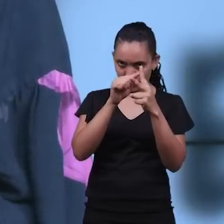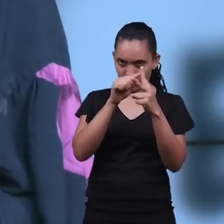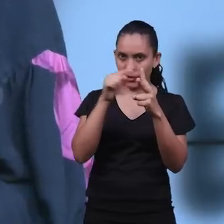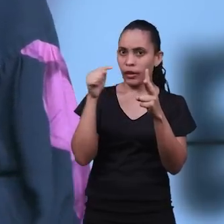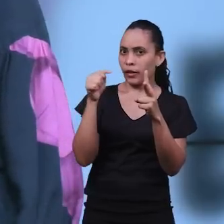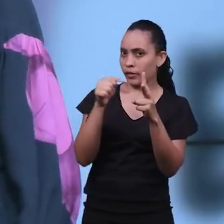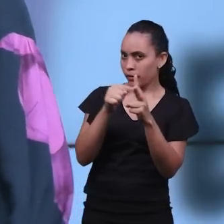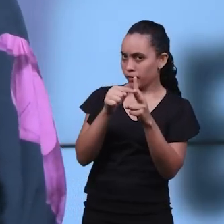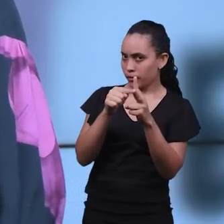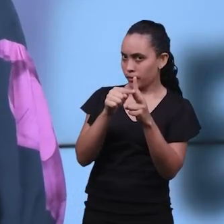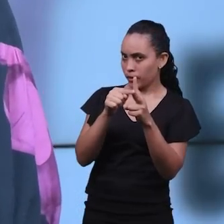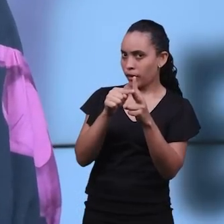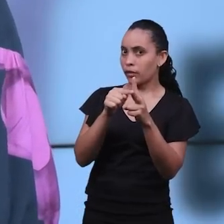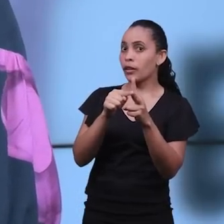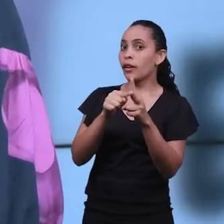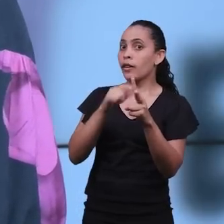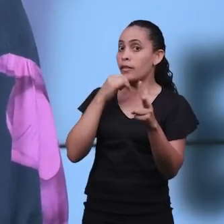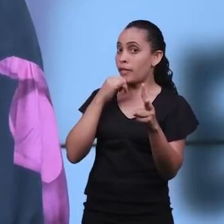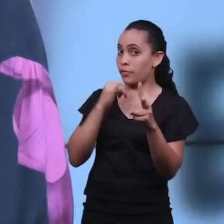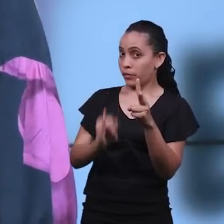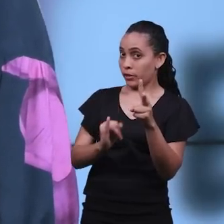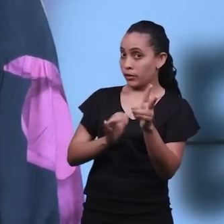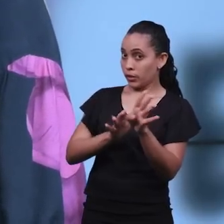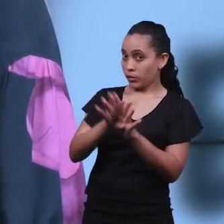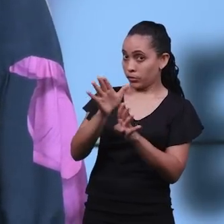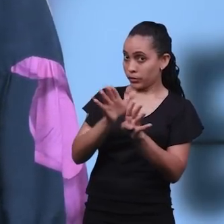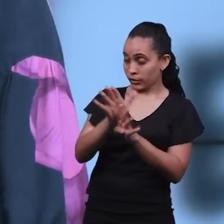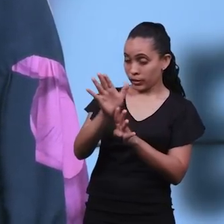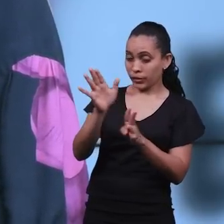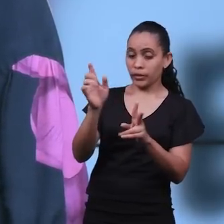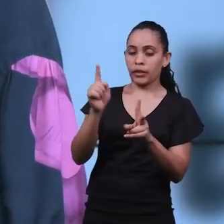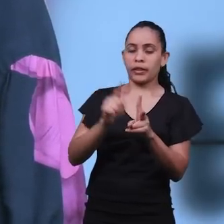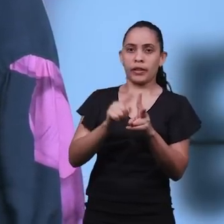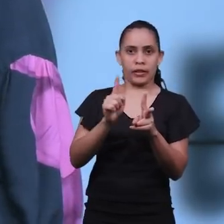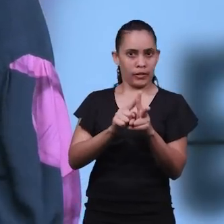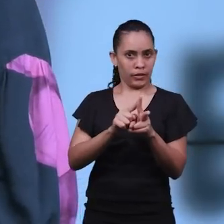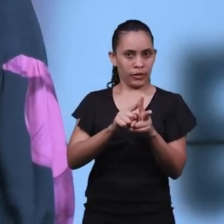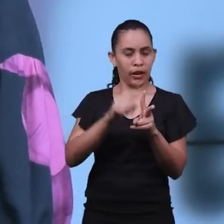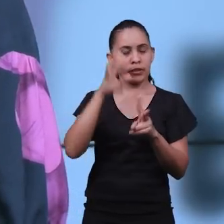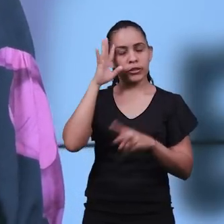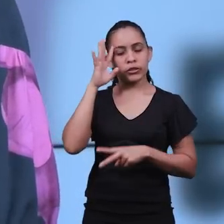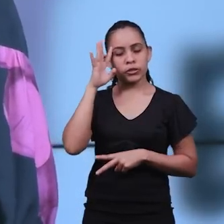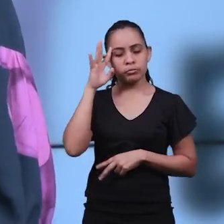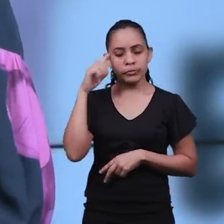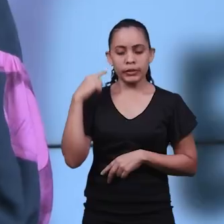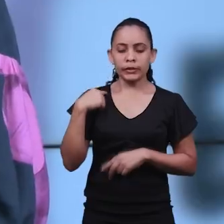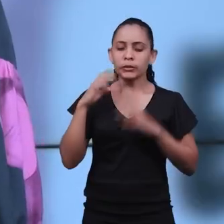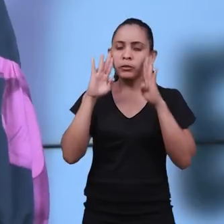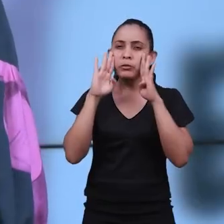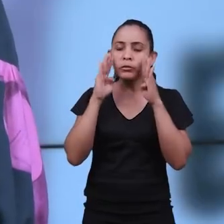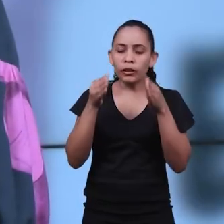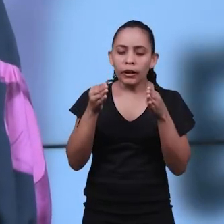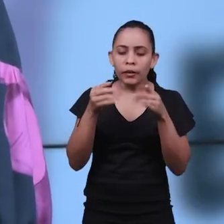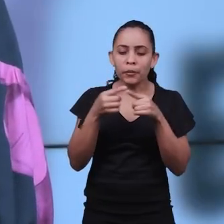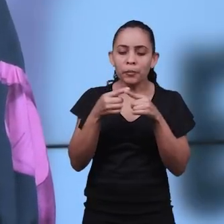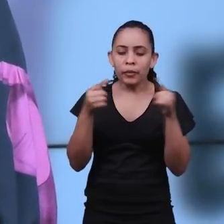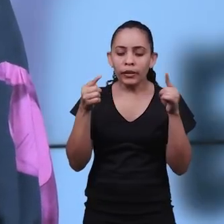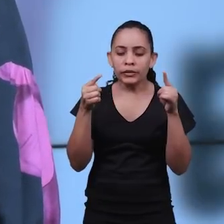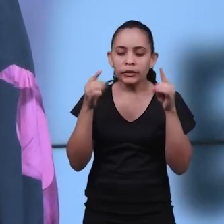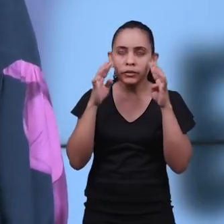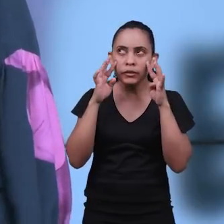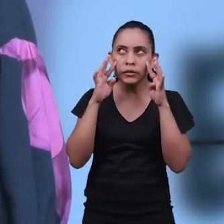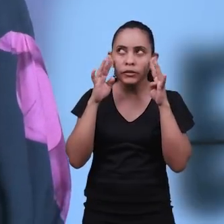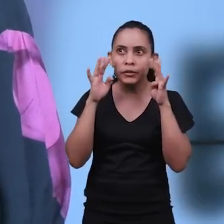orientador e o circuito executivo. O circuito orientador nos permite desligar de algo que estamos prestando